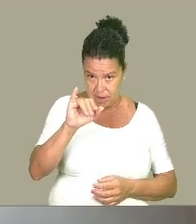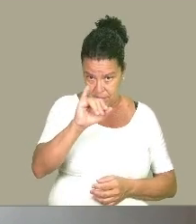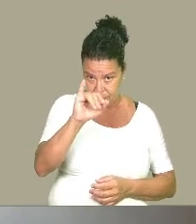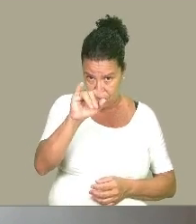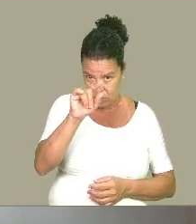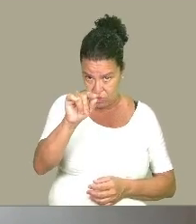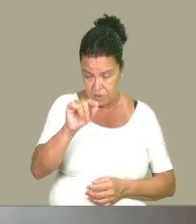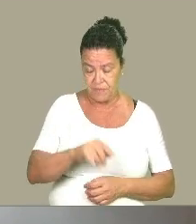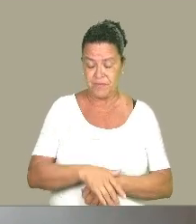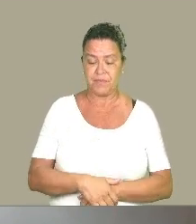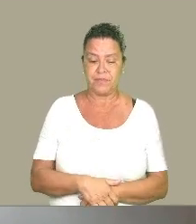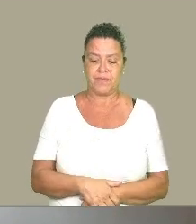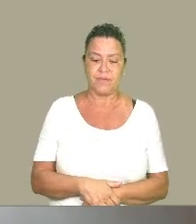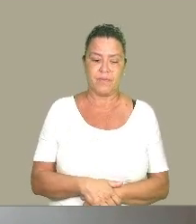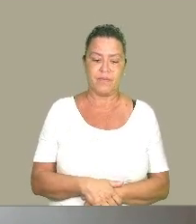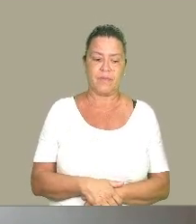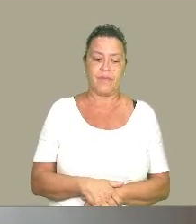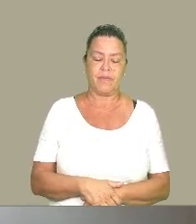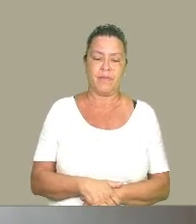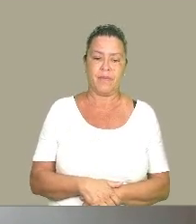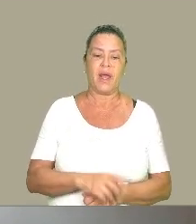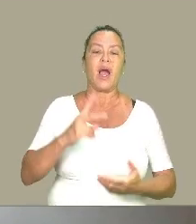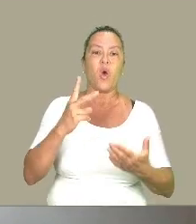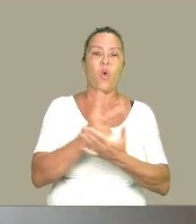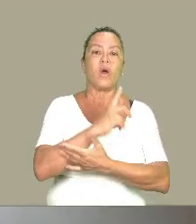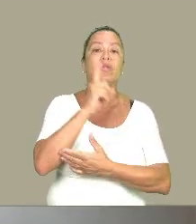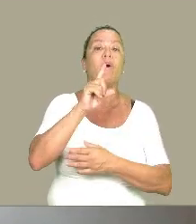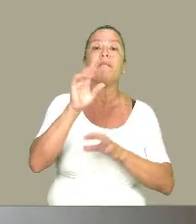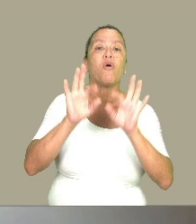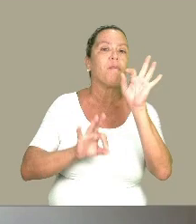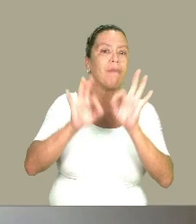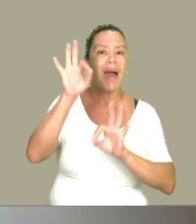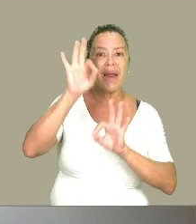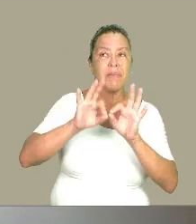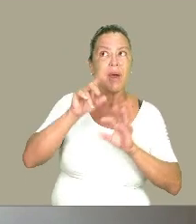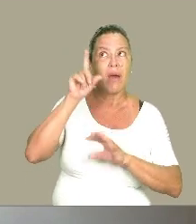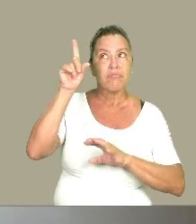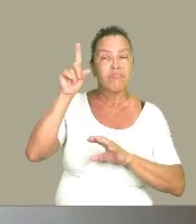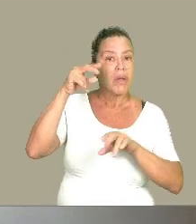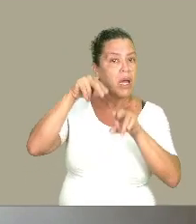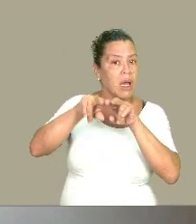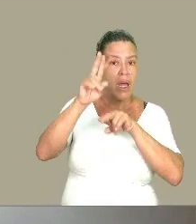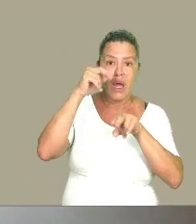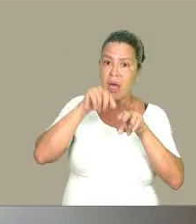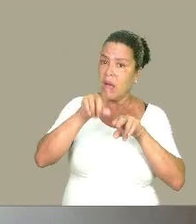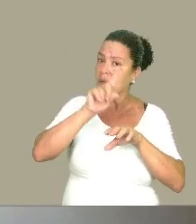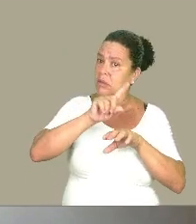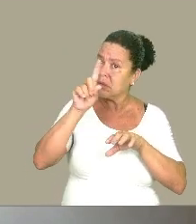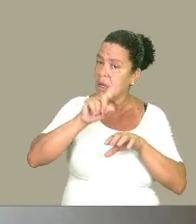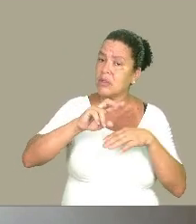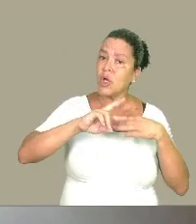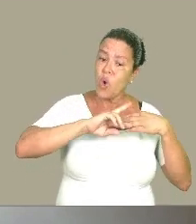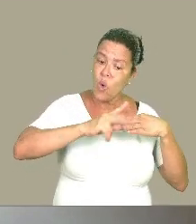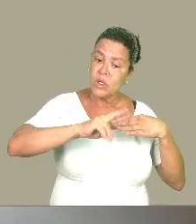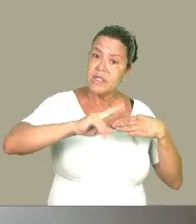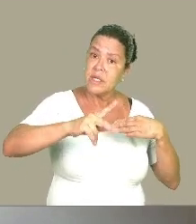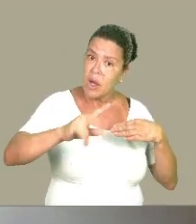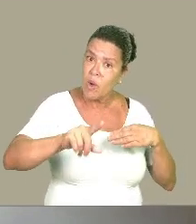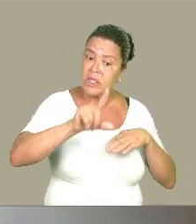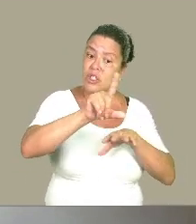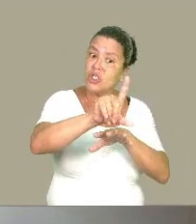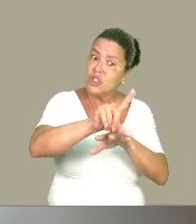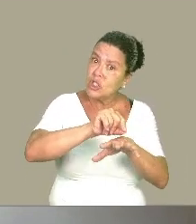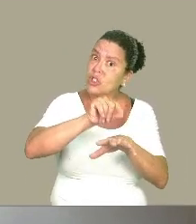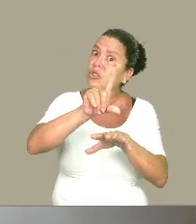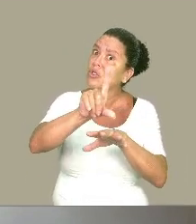que ocorre não por um planejamento reencarnatório, mas por consequência das decisões que vamos